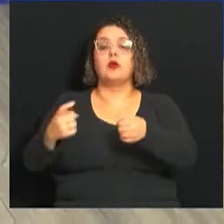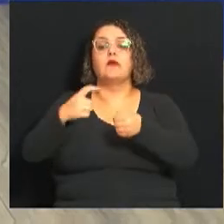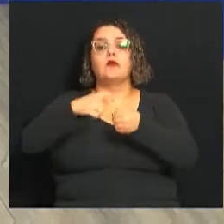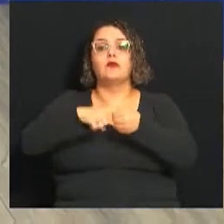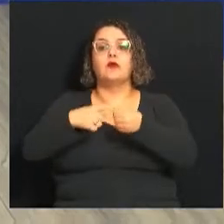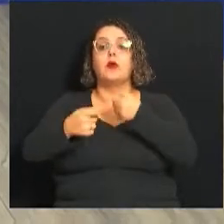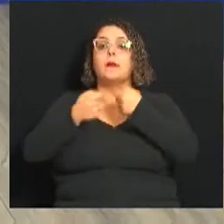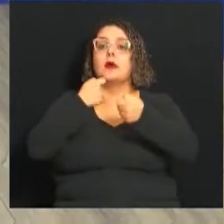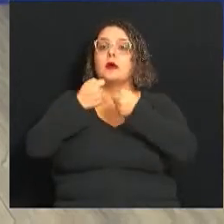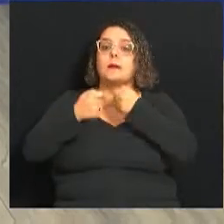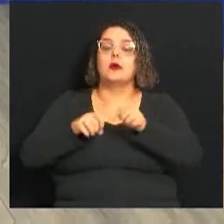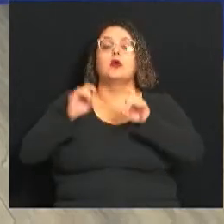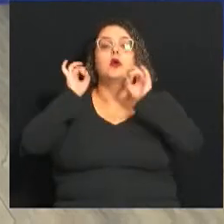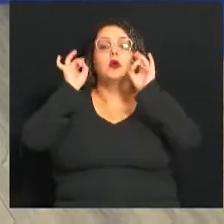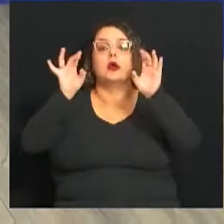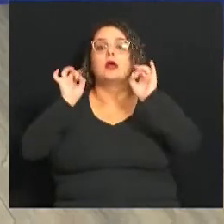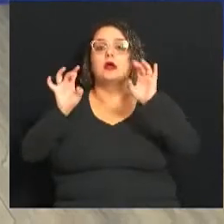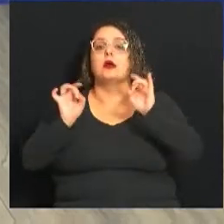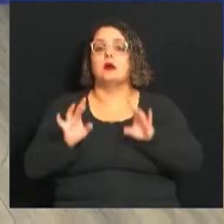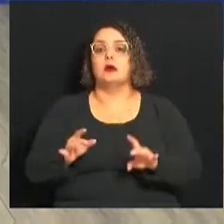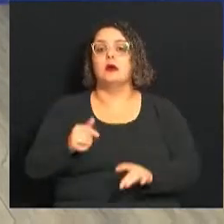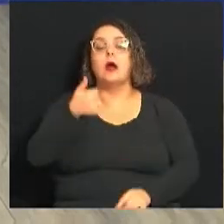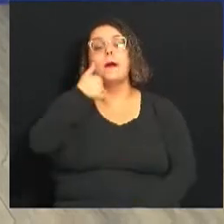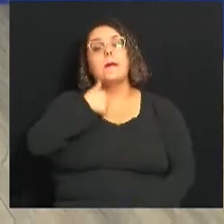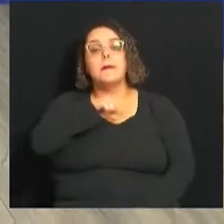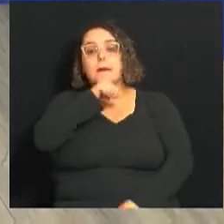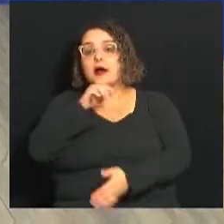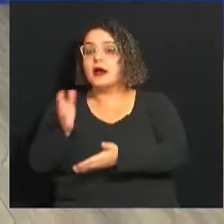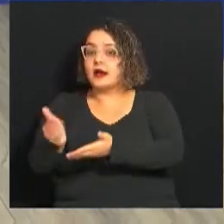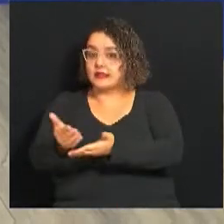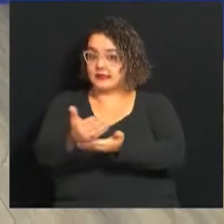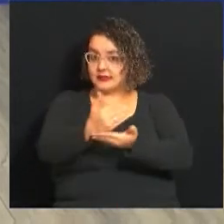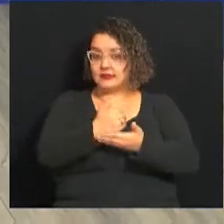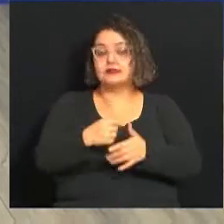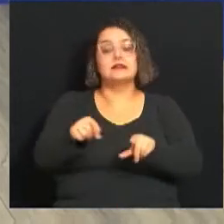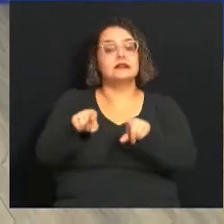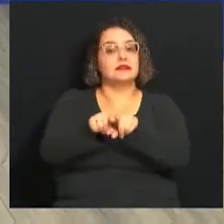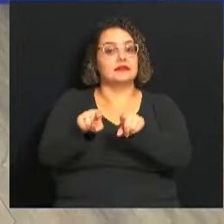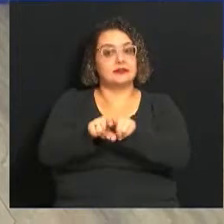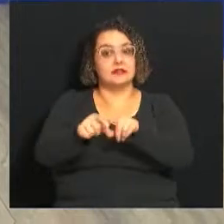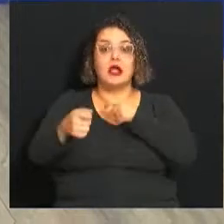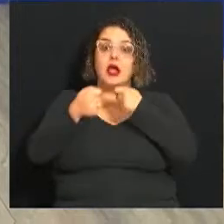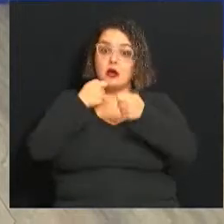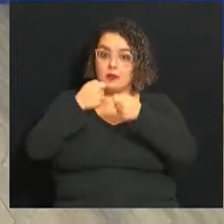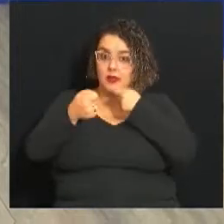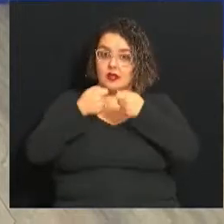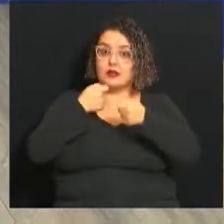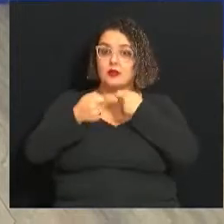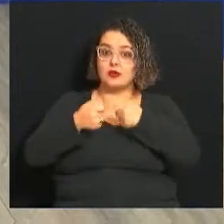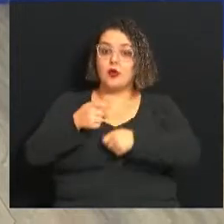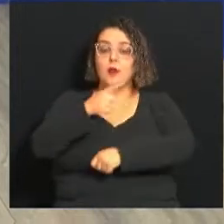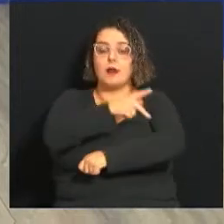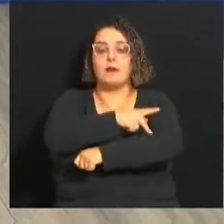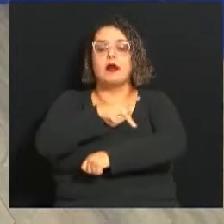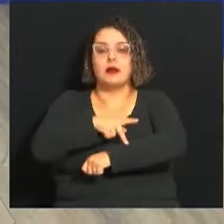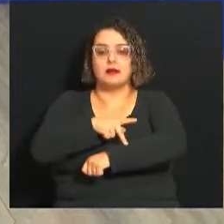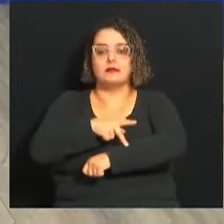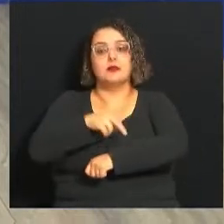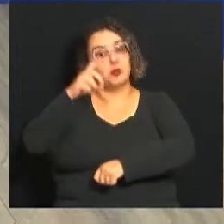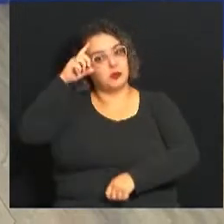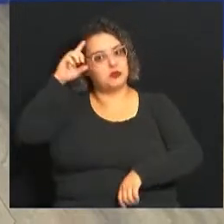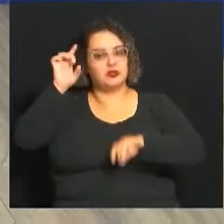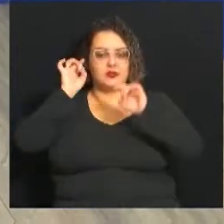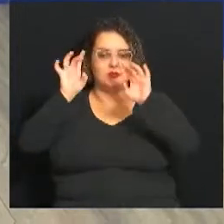reportagem especial com mães acolhedoras e também uma entrevista com uma pedagoga sobre o dia especial